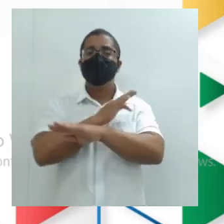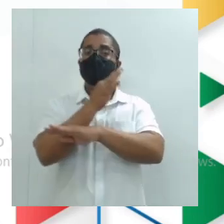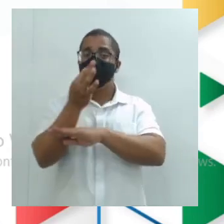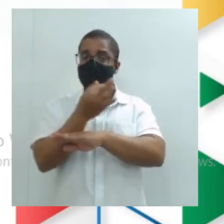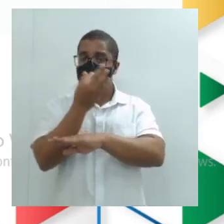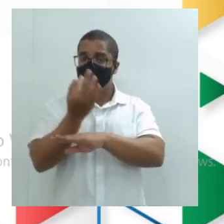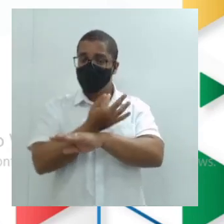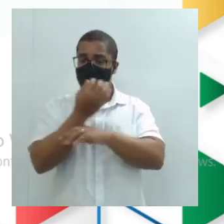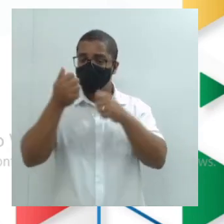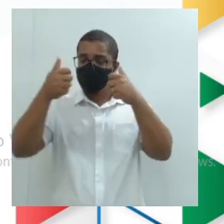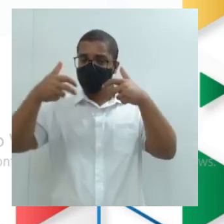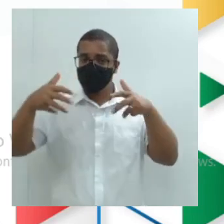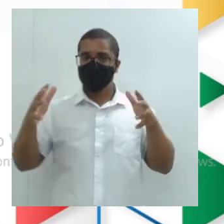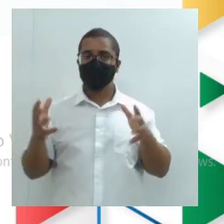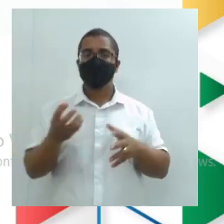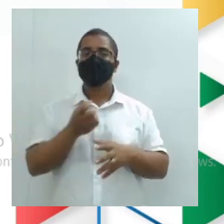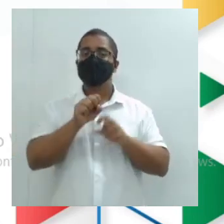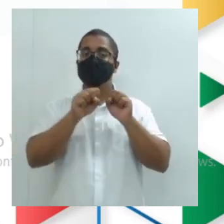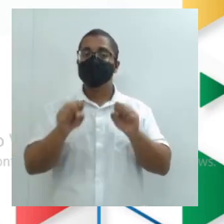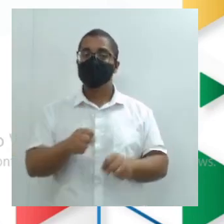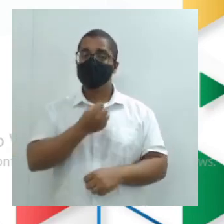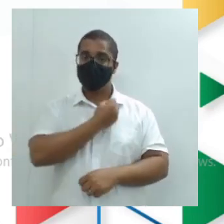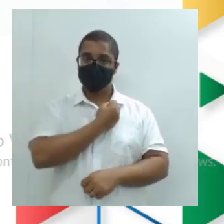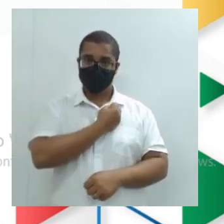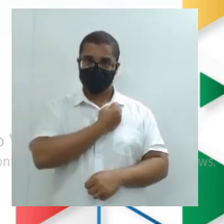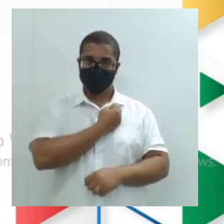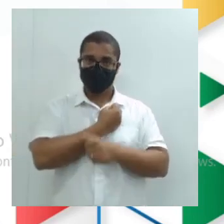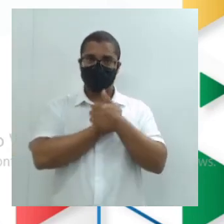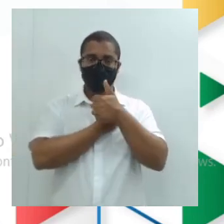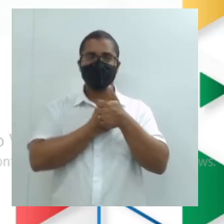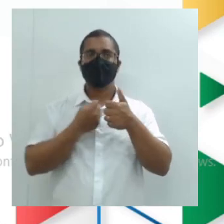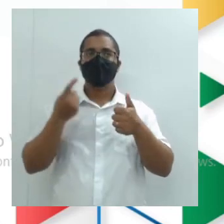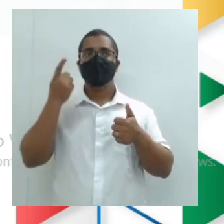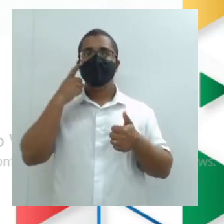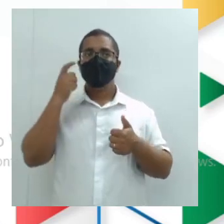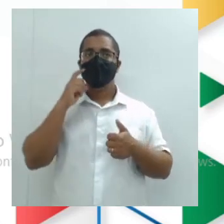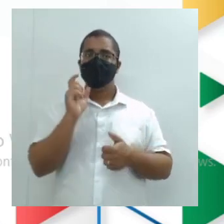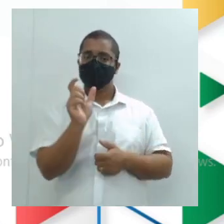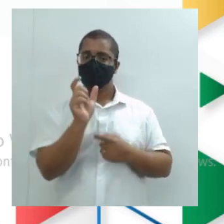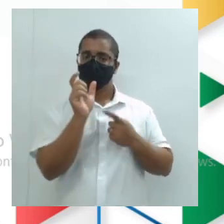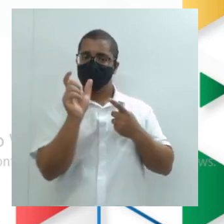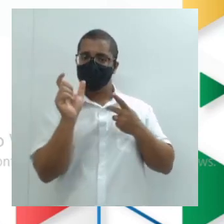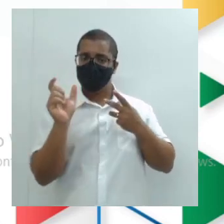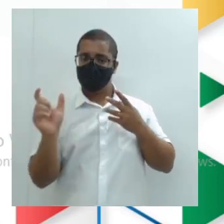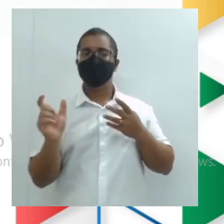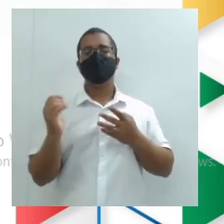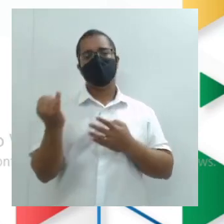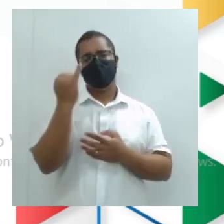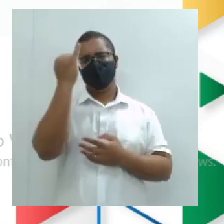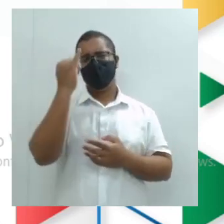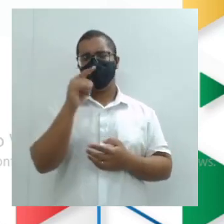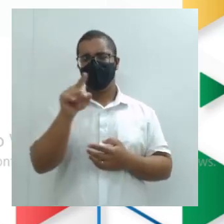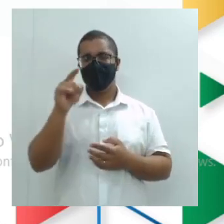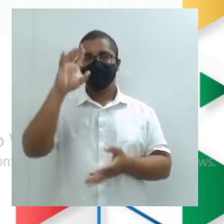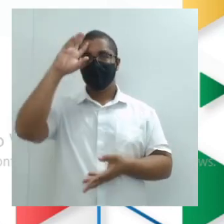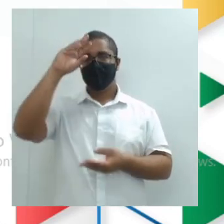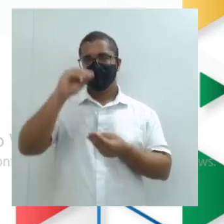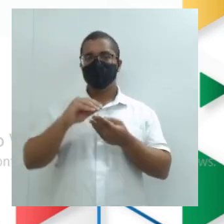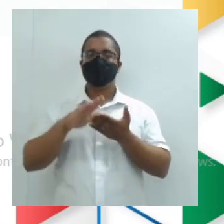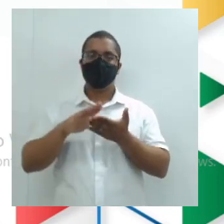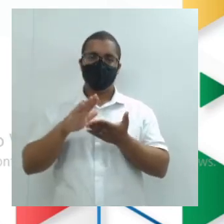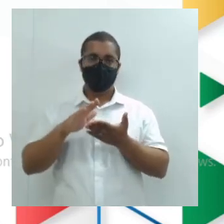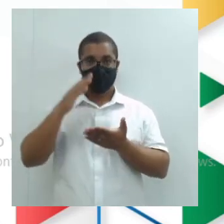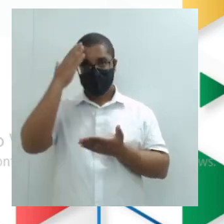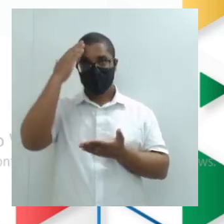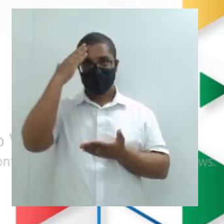também denominado sistema numérico, tá? Se liga nessas expressões, porque elas ajudam a reconhecer quando a gente estiver falando